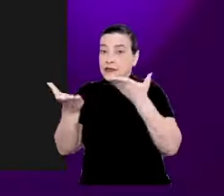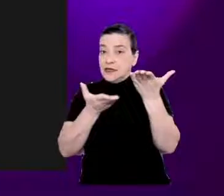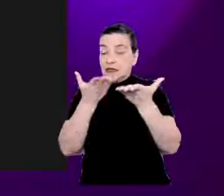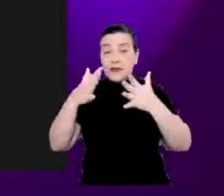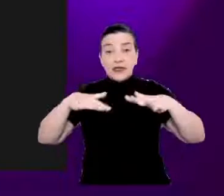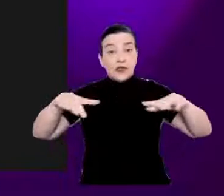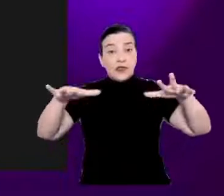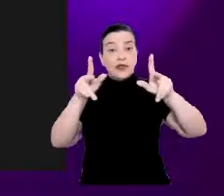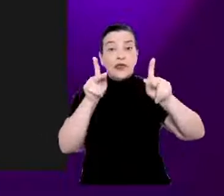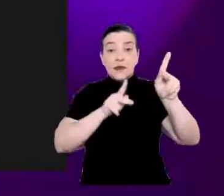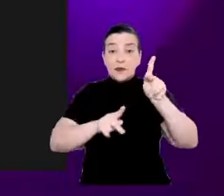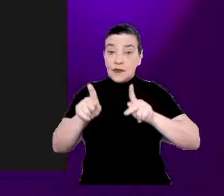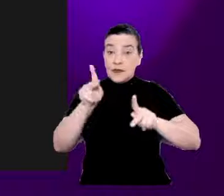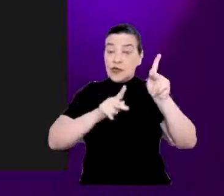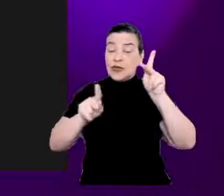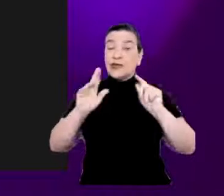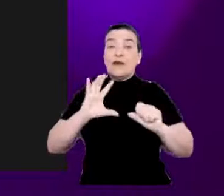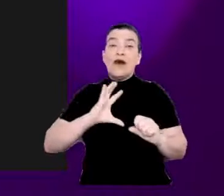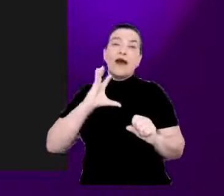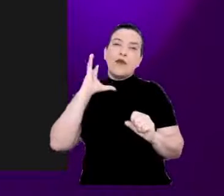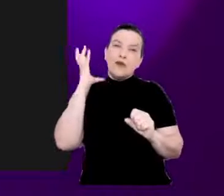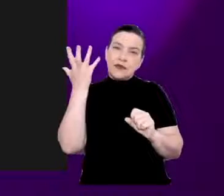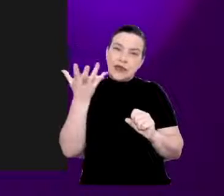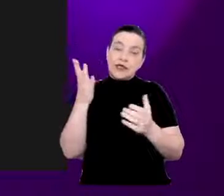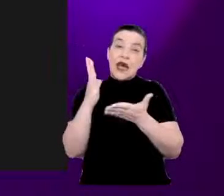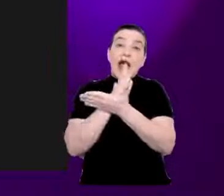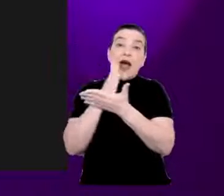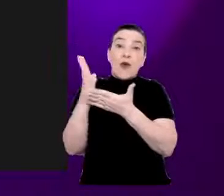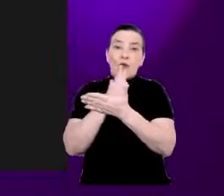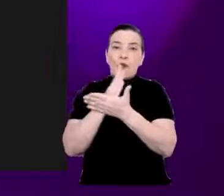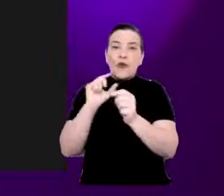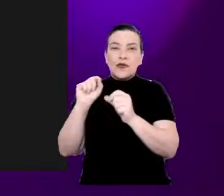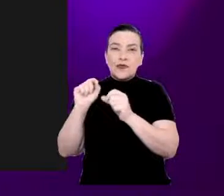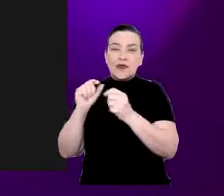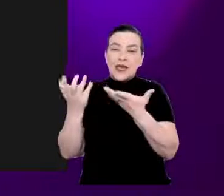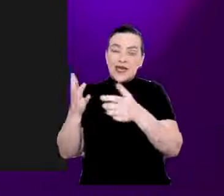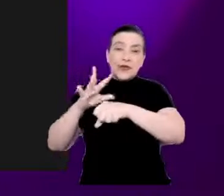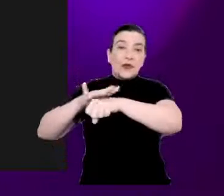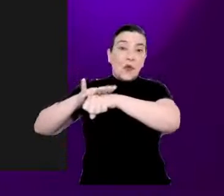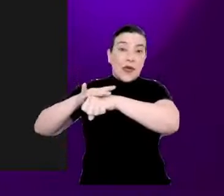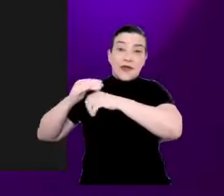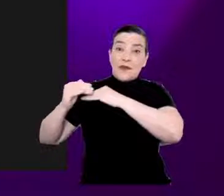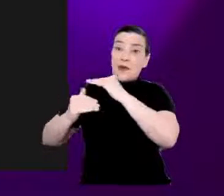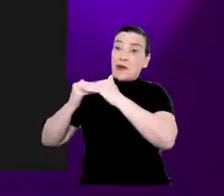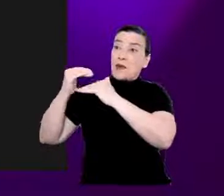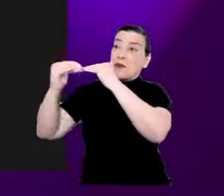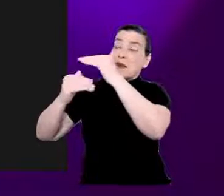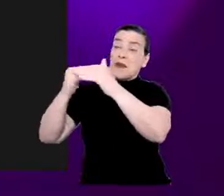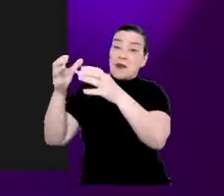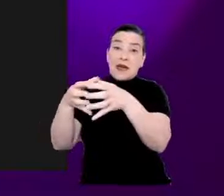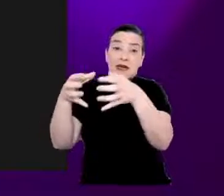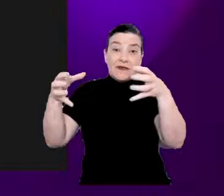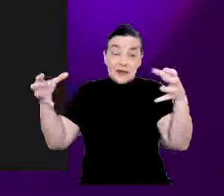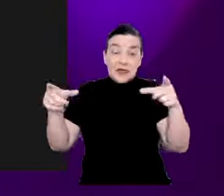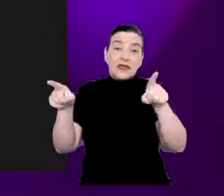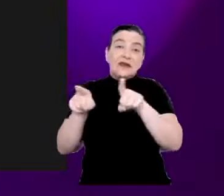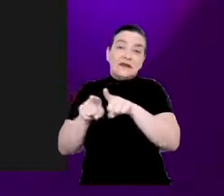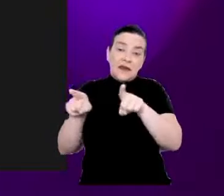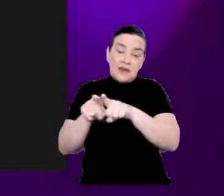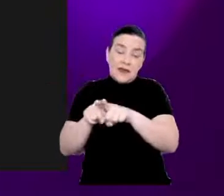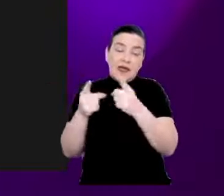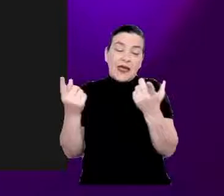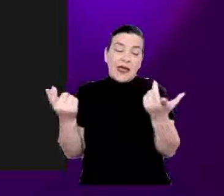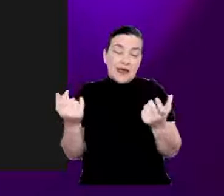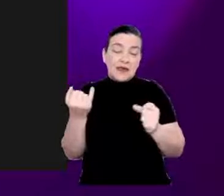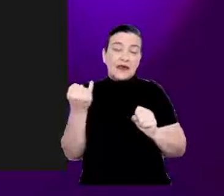que acabam estando em estágios mais avançados das doenças, né? E além da questão séria aí